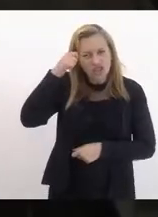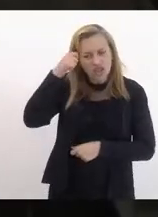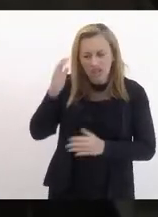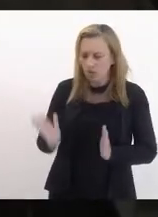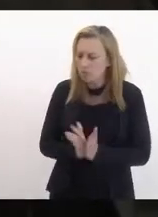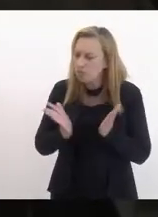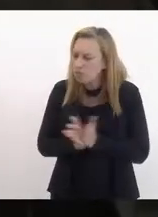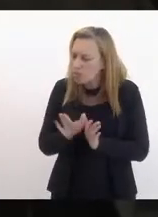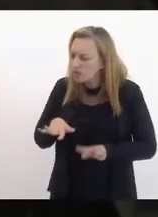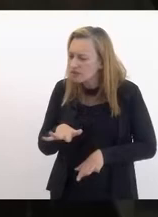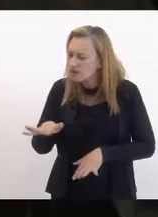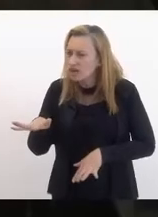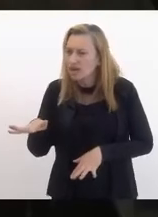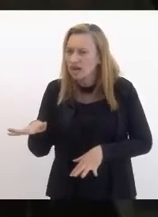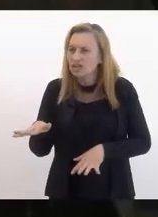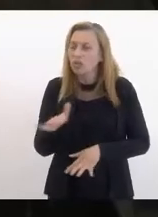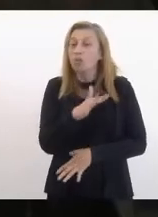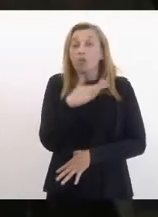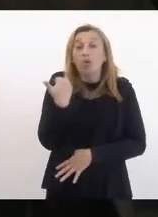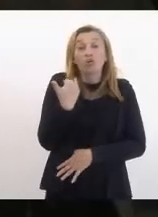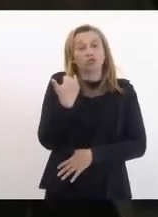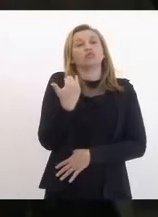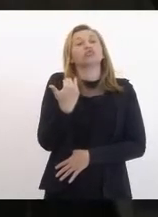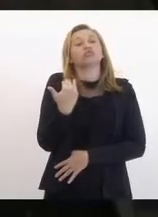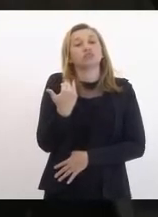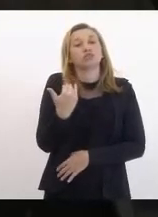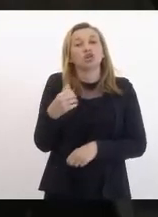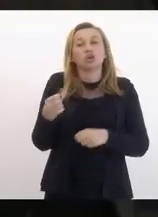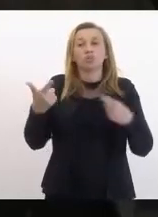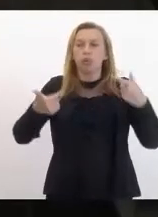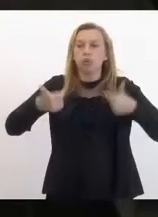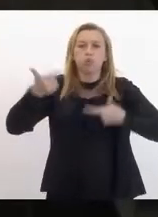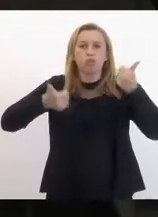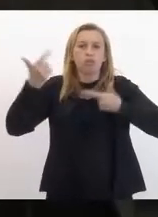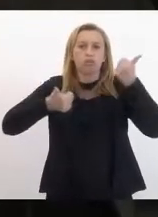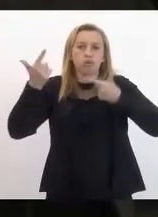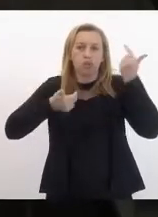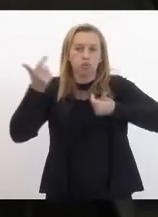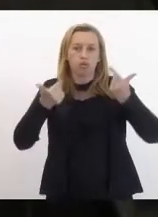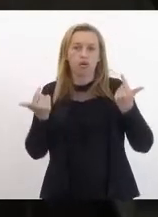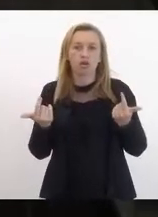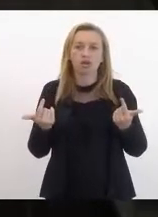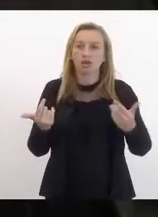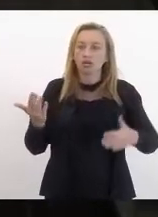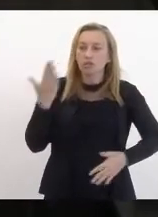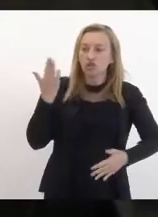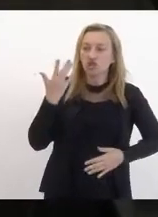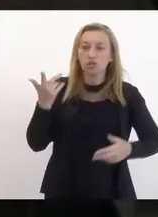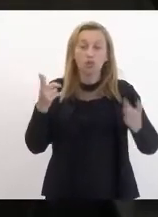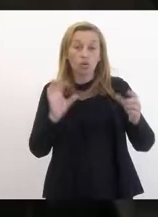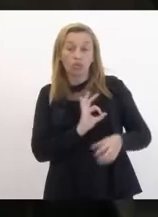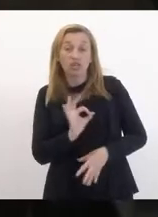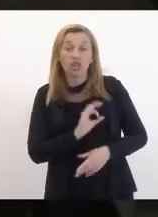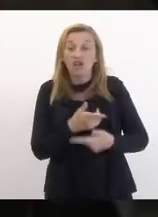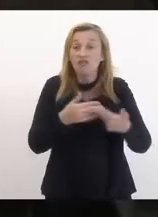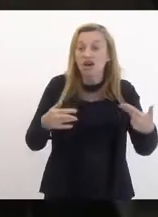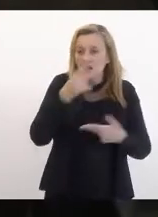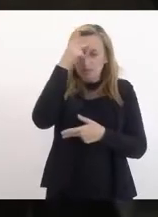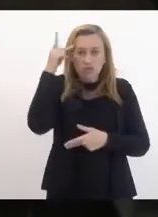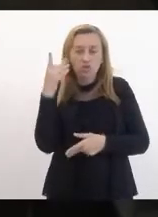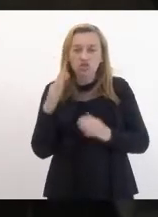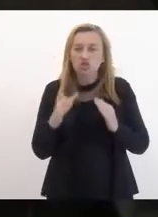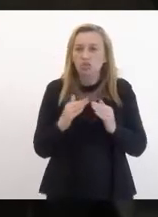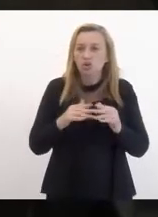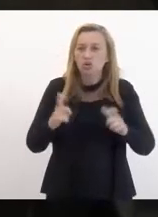pobres, favelados, sendo assassinados em trocas de tiros de fuzas, né? Vários moradores, não apenas a